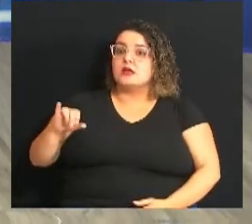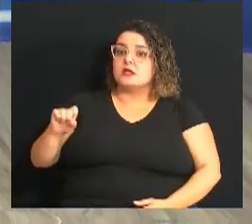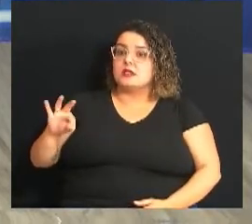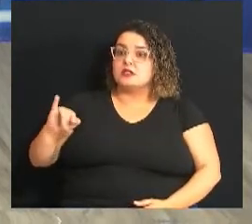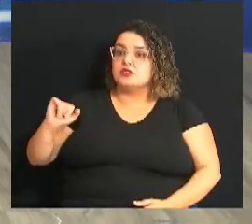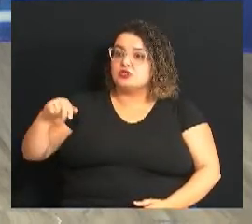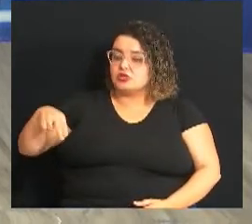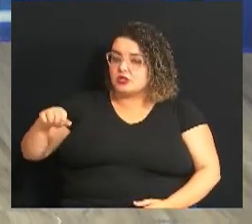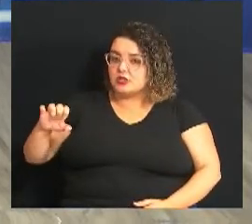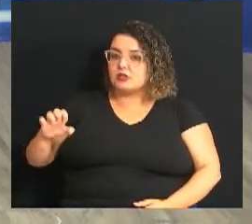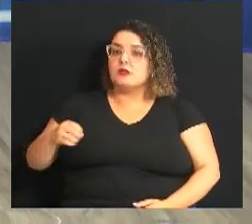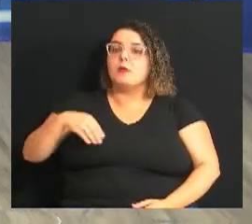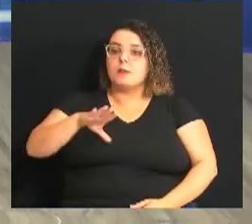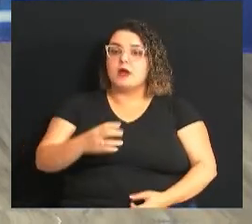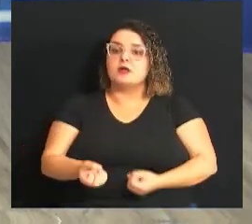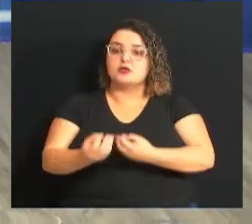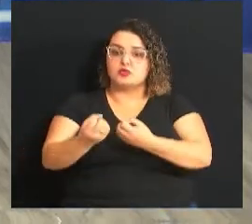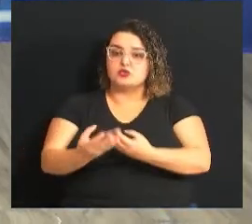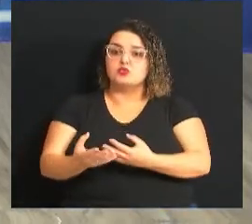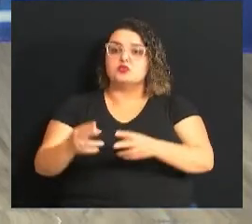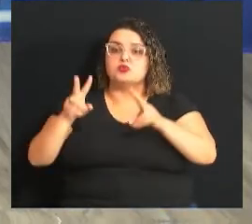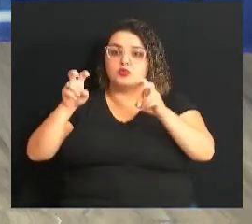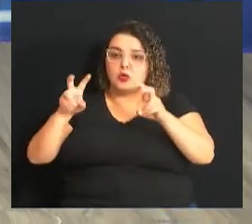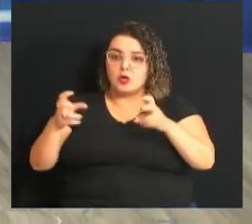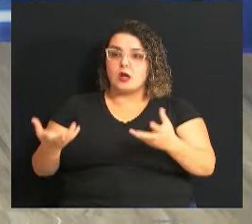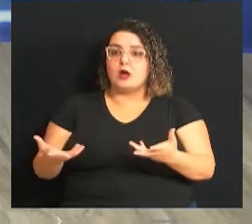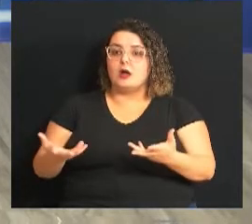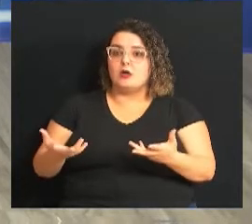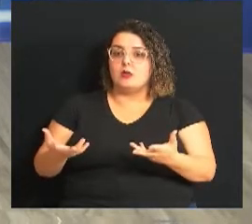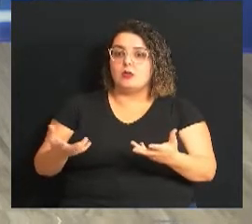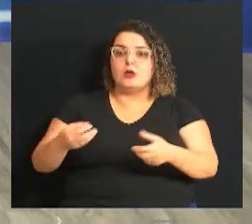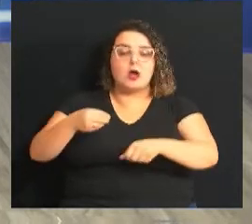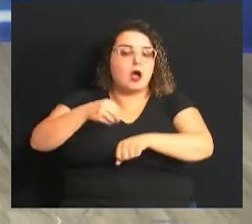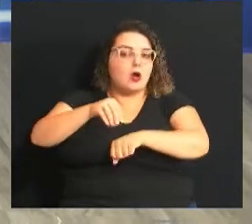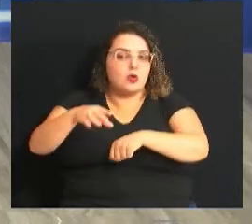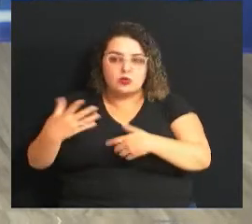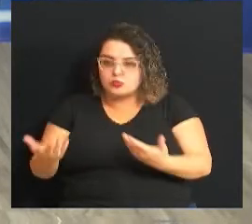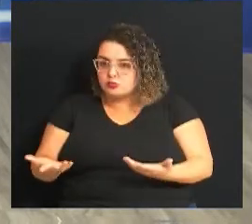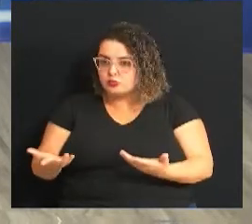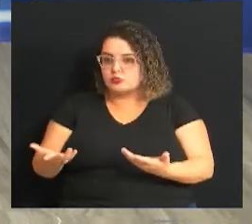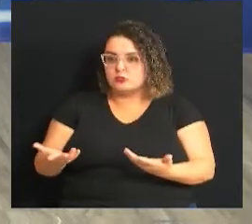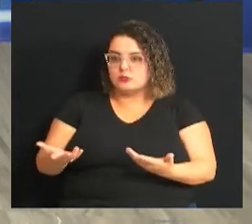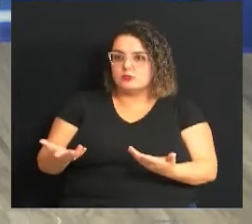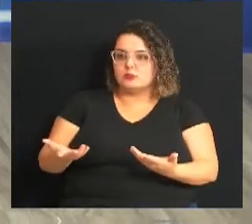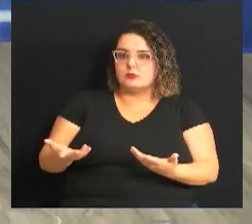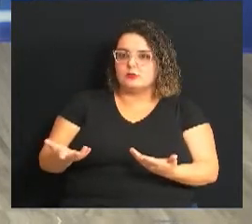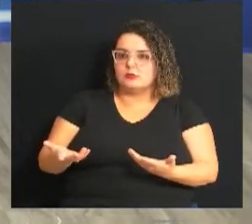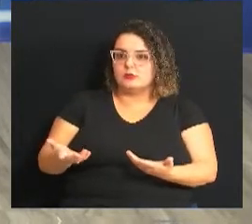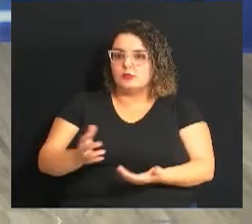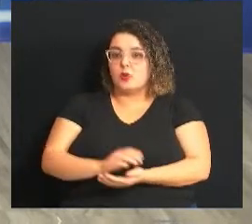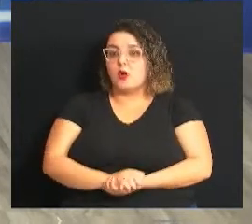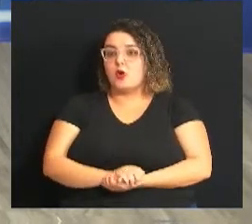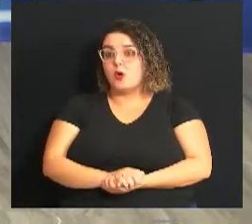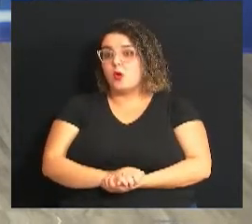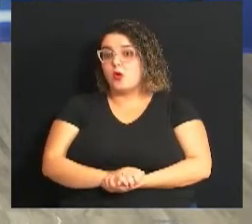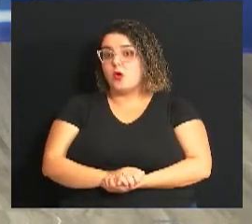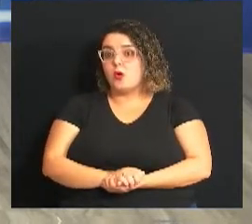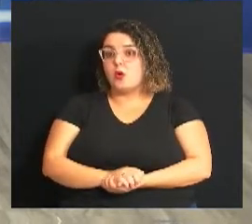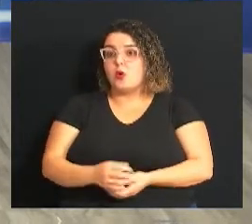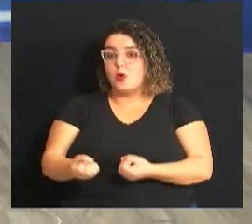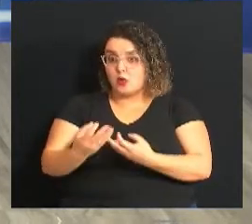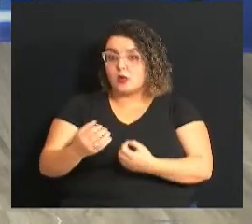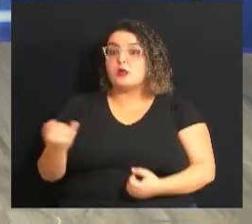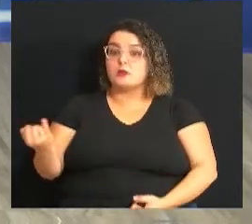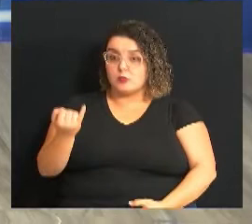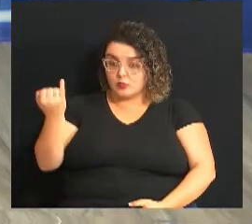deixar mais alguma informação sobre esse assunto, alguma dica ou alguma informação que seja